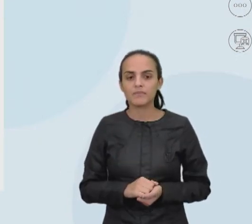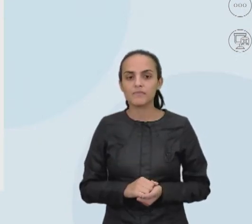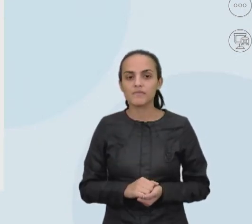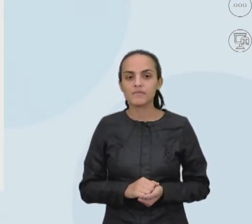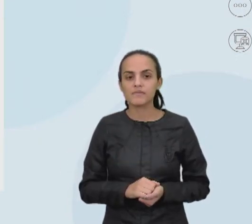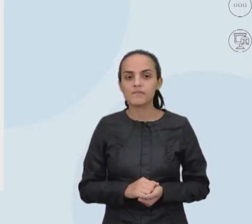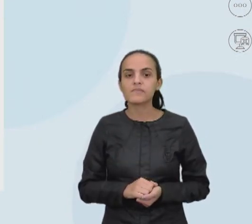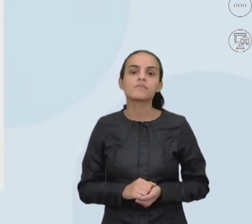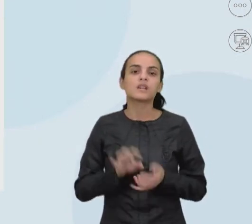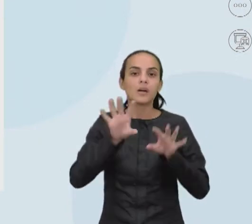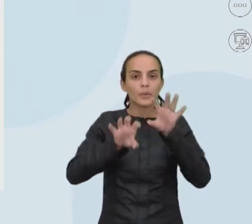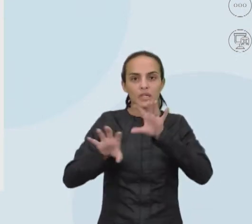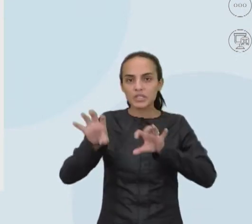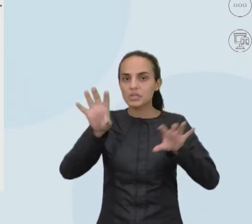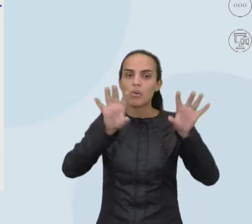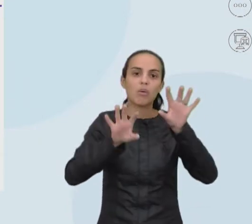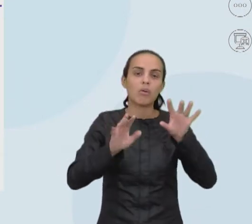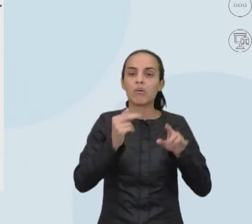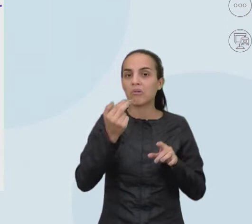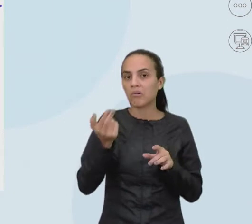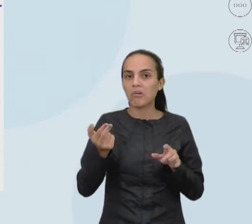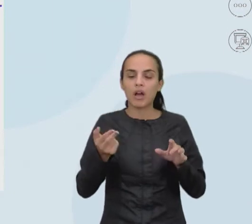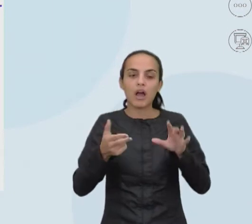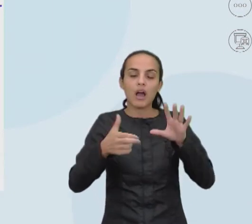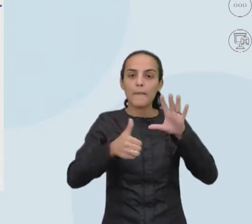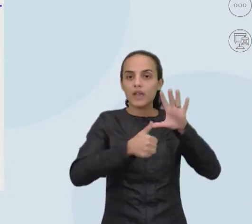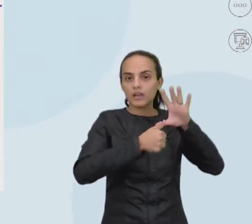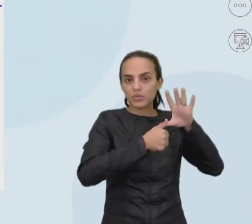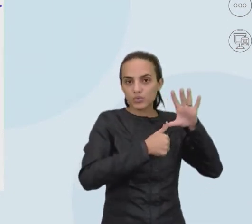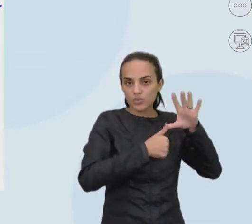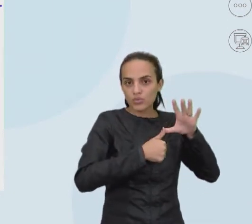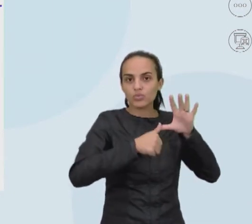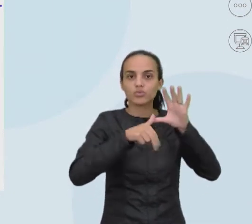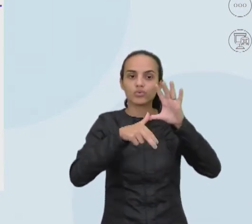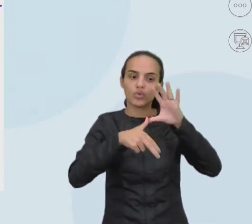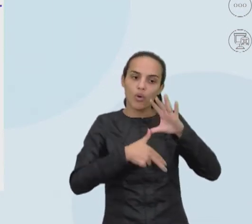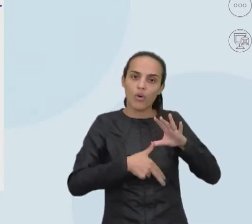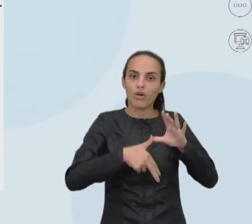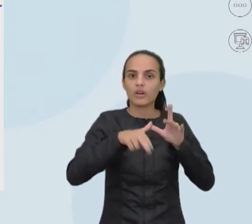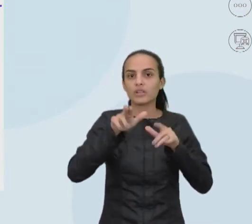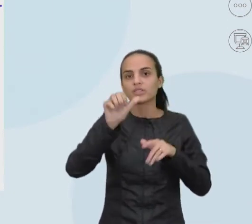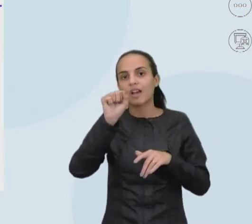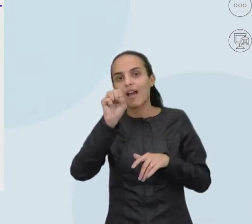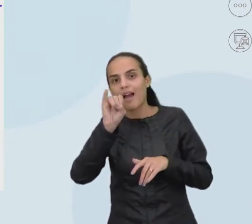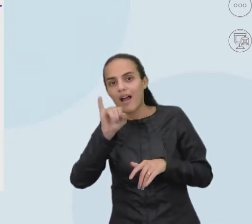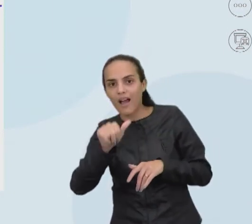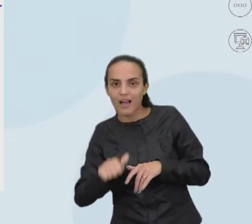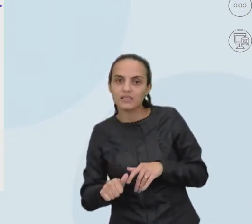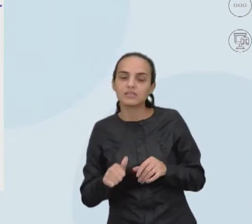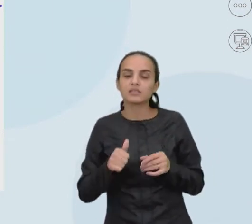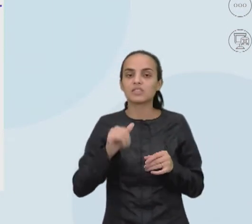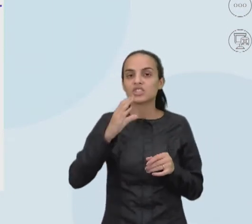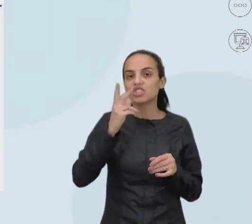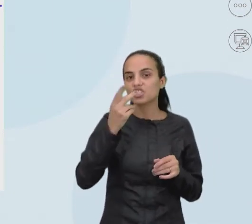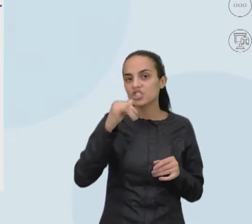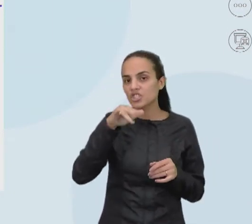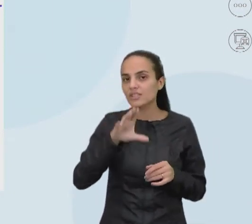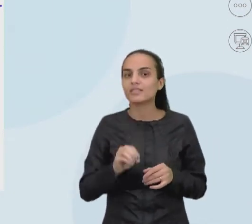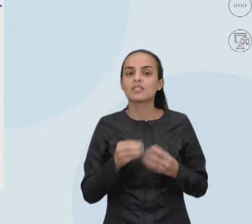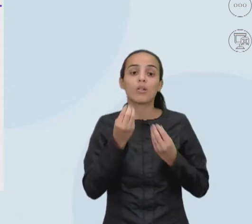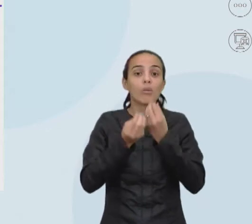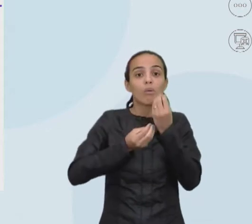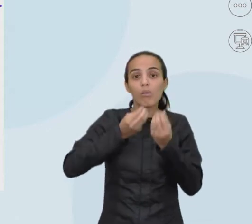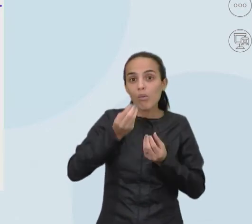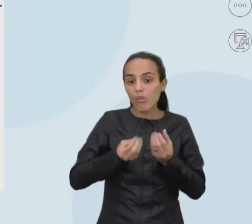aqui por regiões, né? América do Sul, América do Norte, China, Ásia, como é que estão esse crescimento quando a